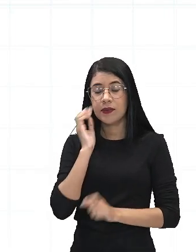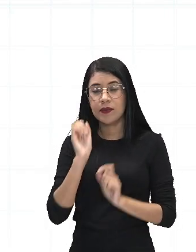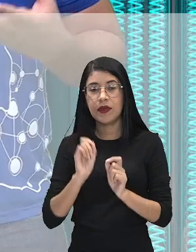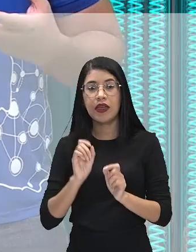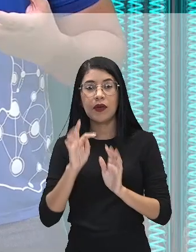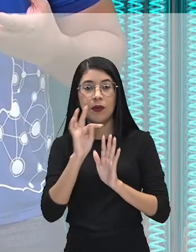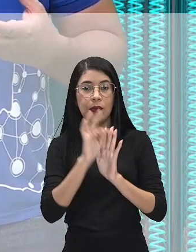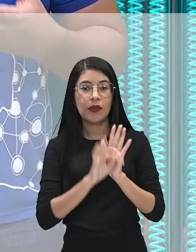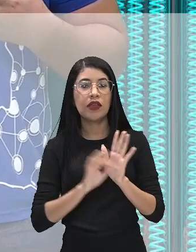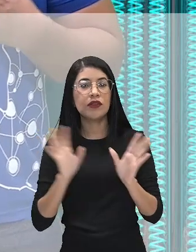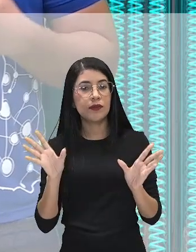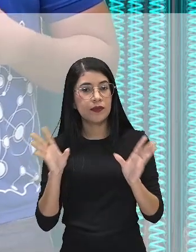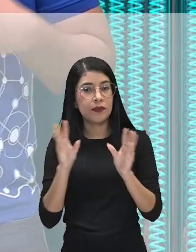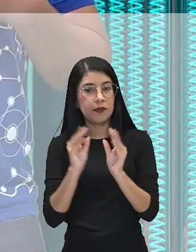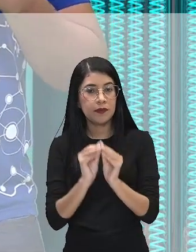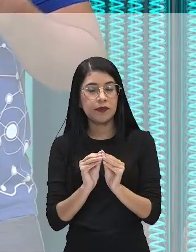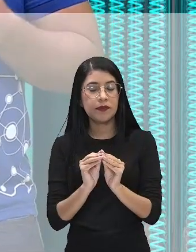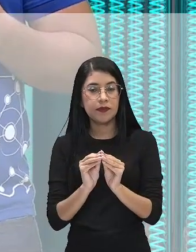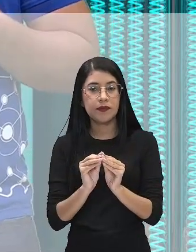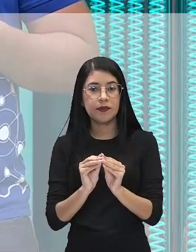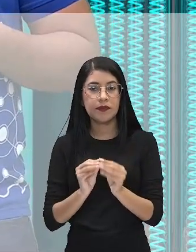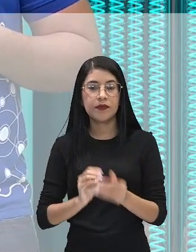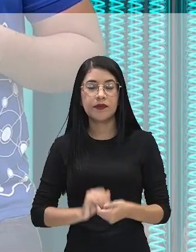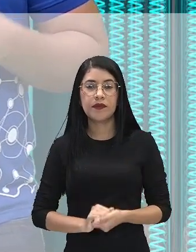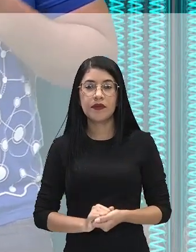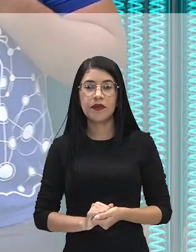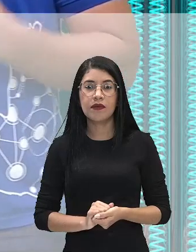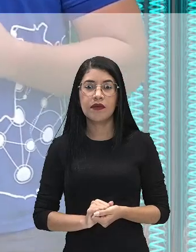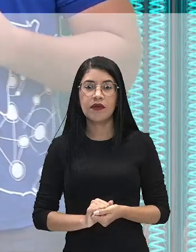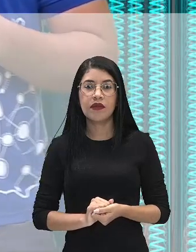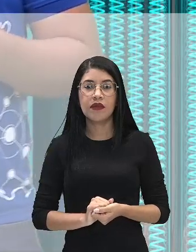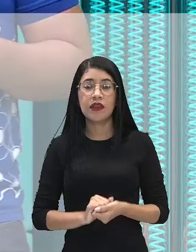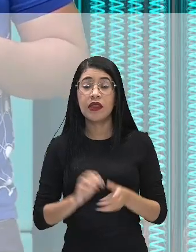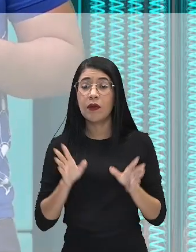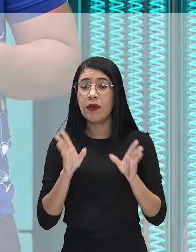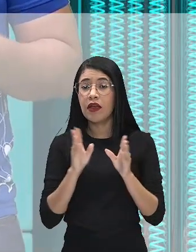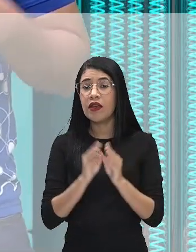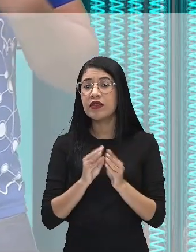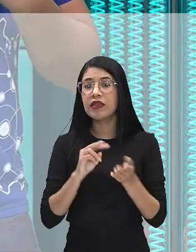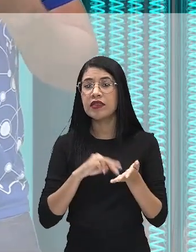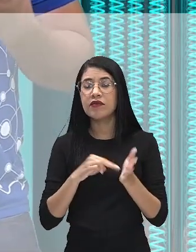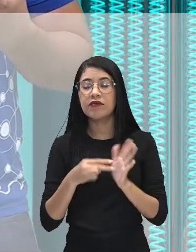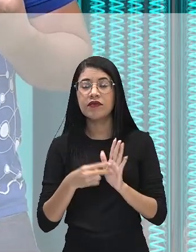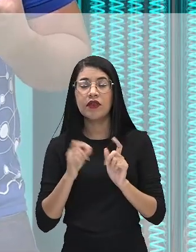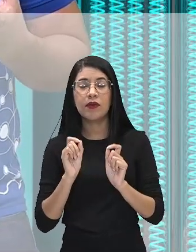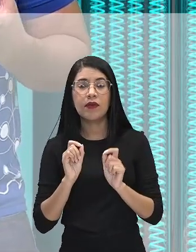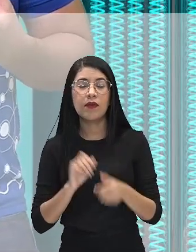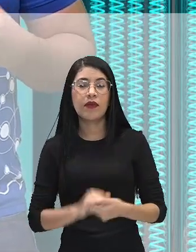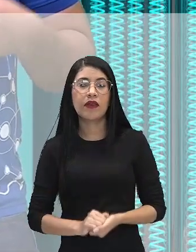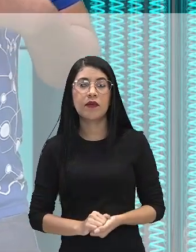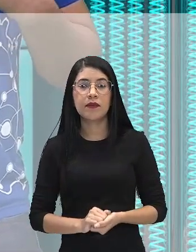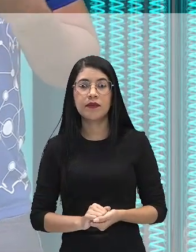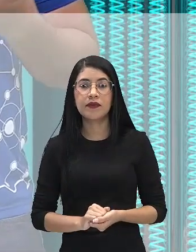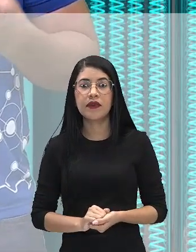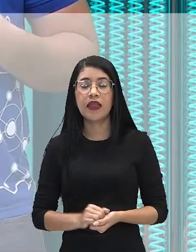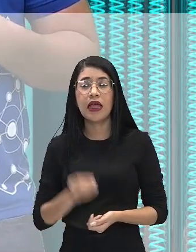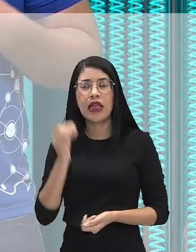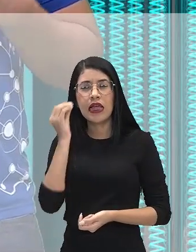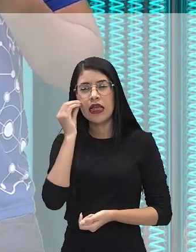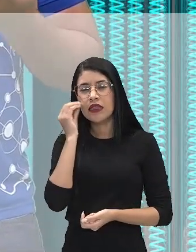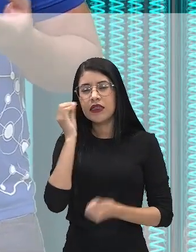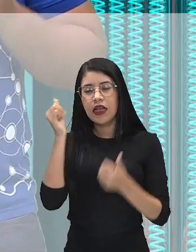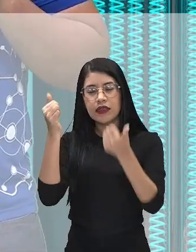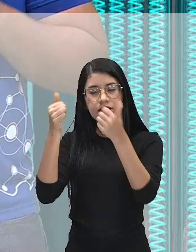é uma resenha e, por ser uma resenha, sabemos que a resenha ela busca